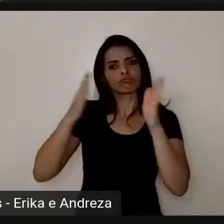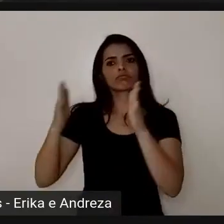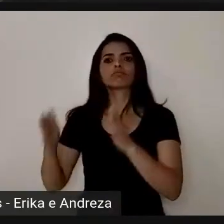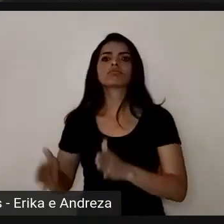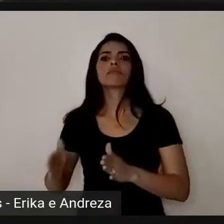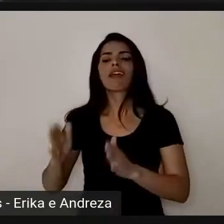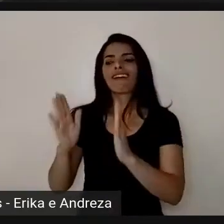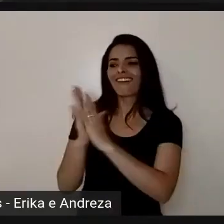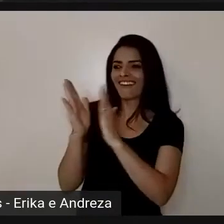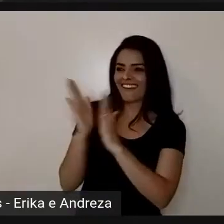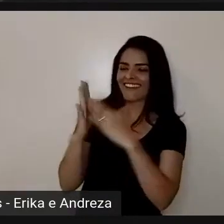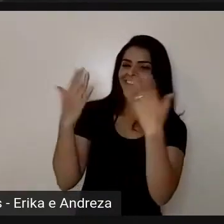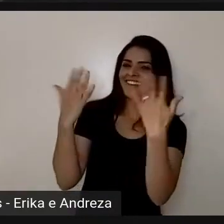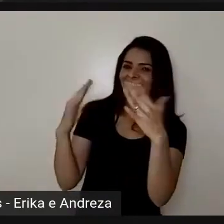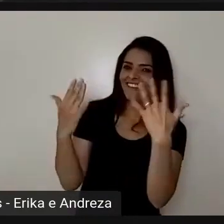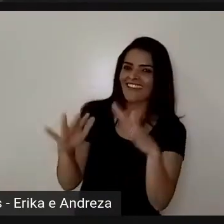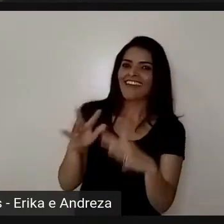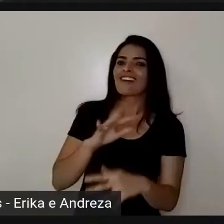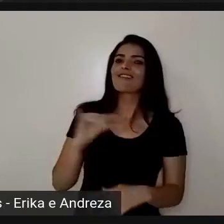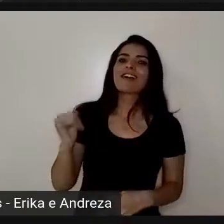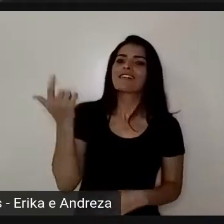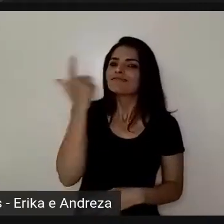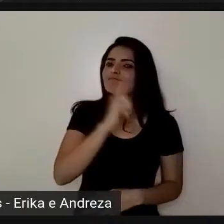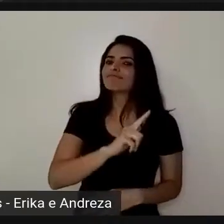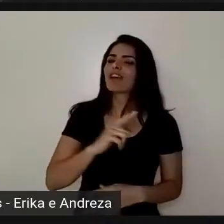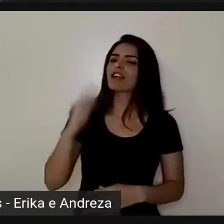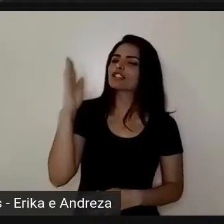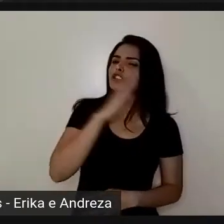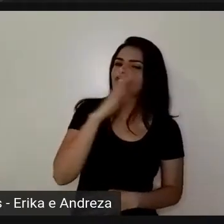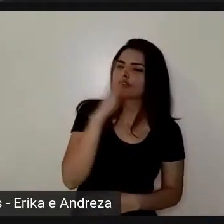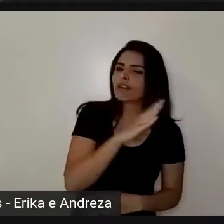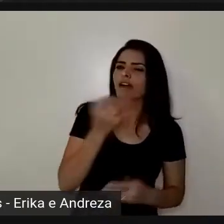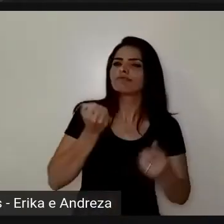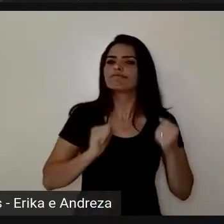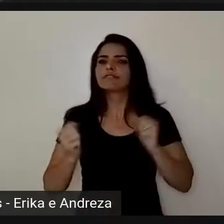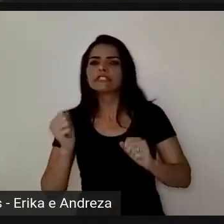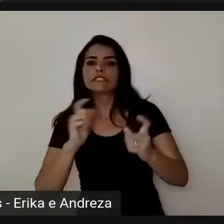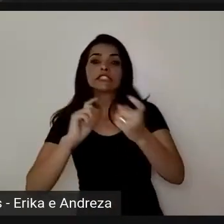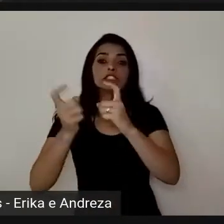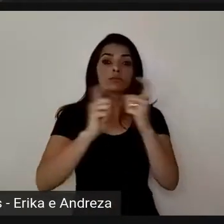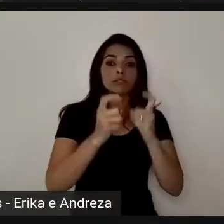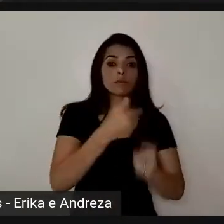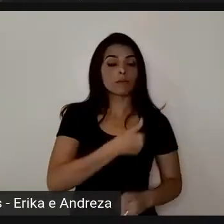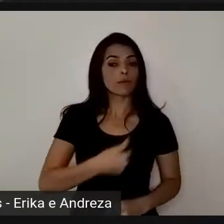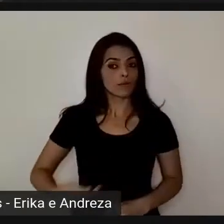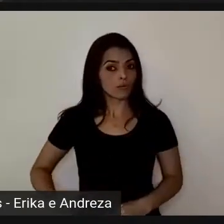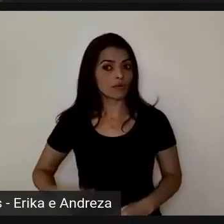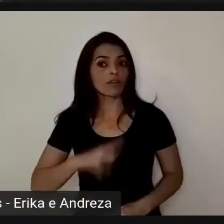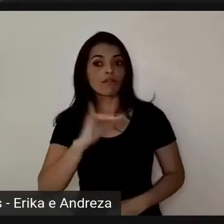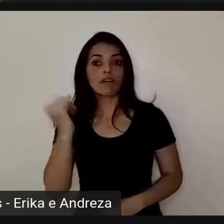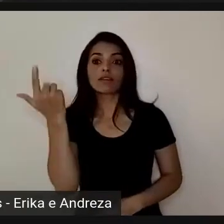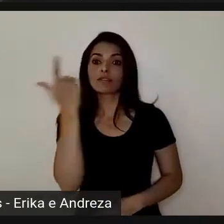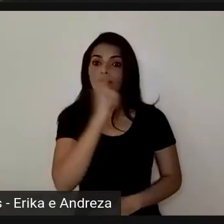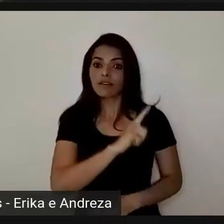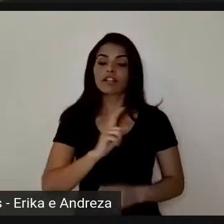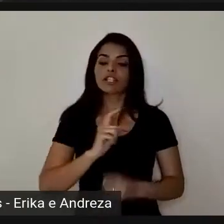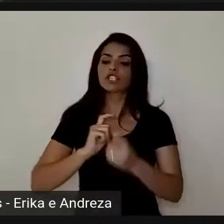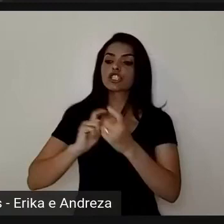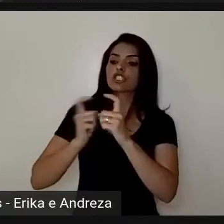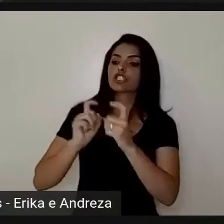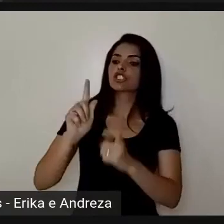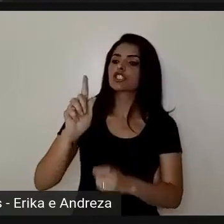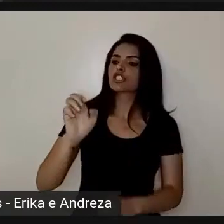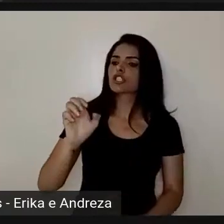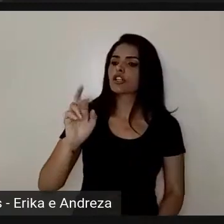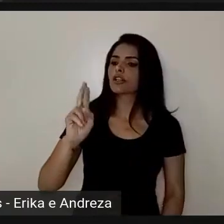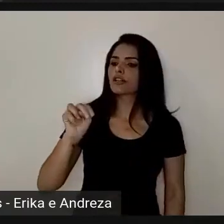elogio, é o seguinte, isso vai permitir uma maior agilidade da administração pública. A administração pública vai poder realmente ser gerencial, né? A gente